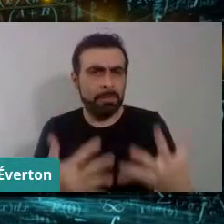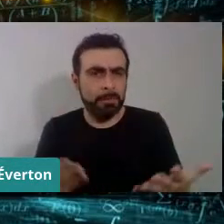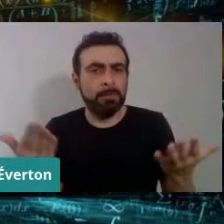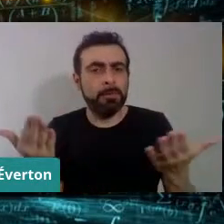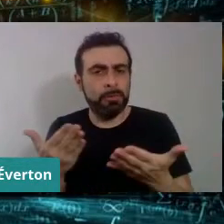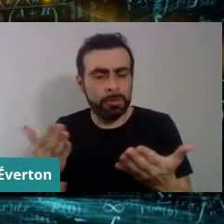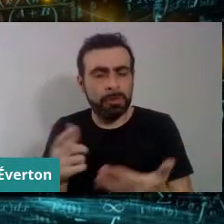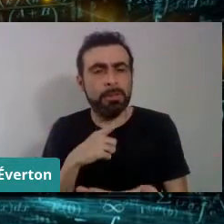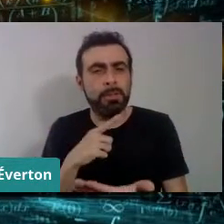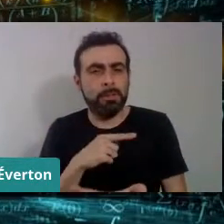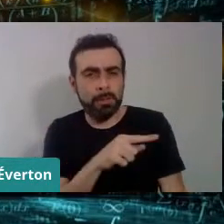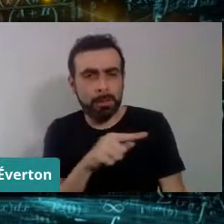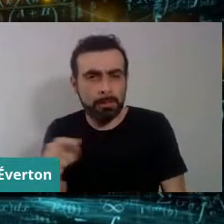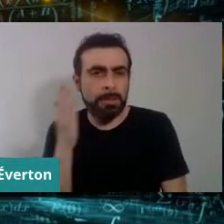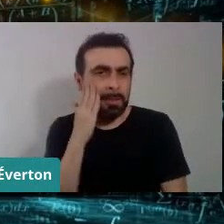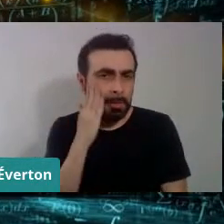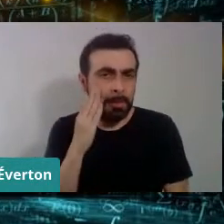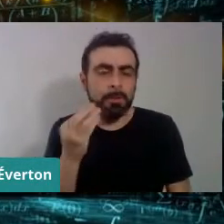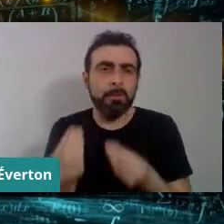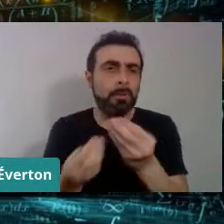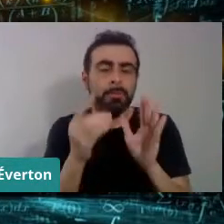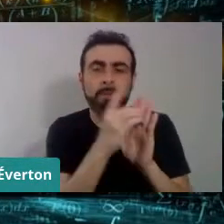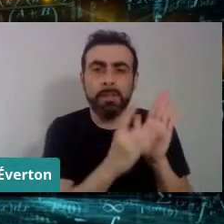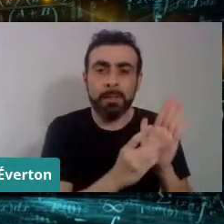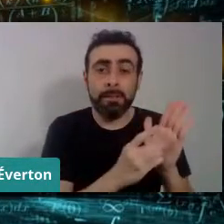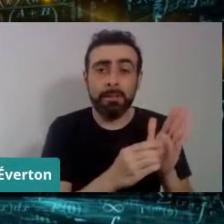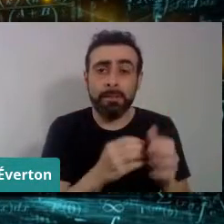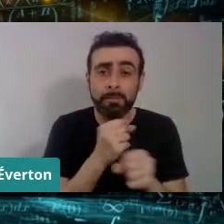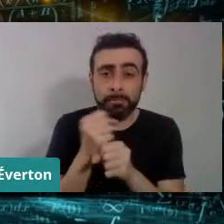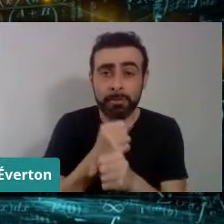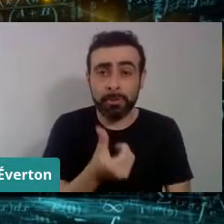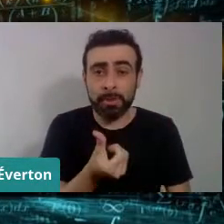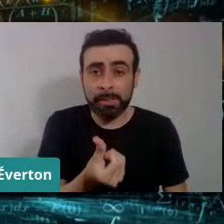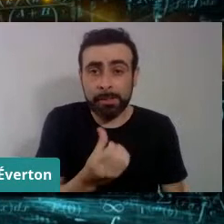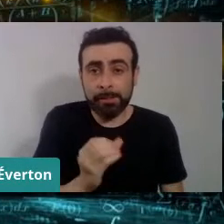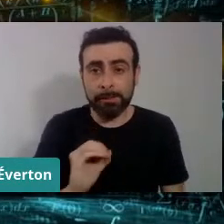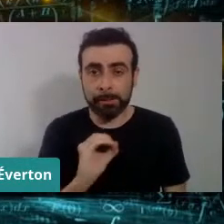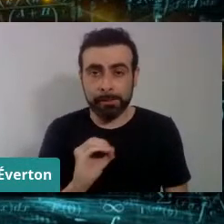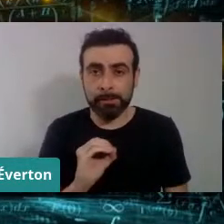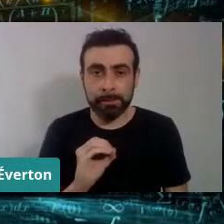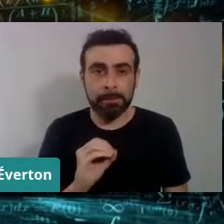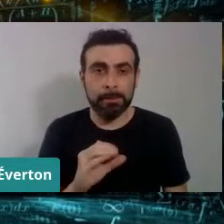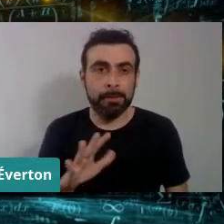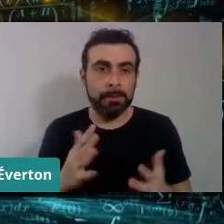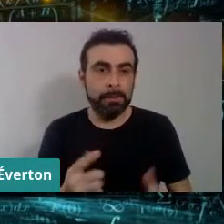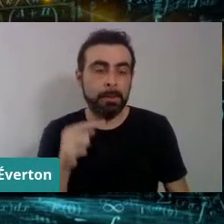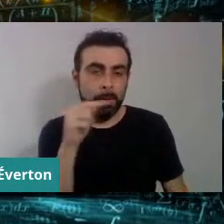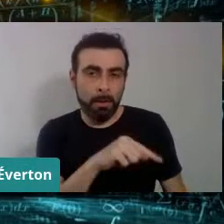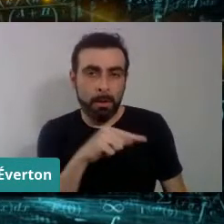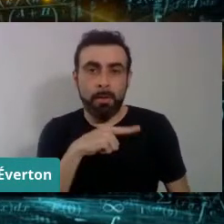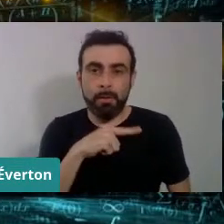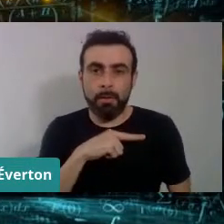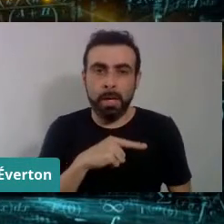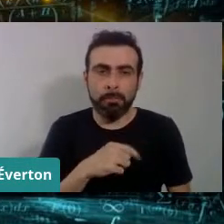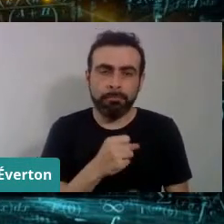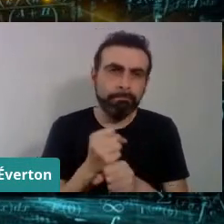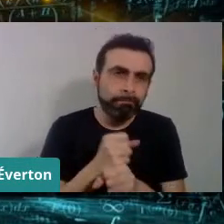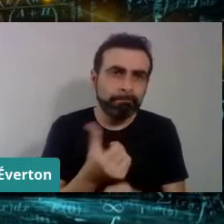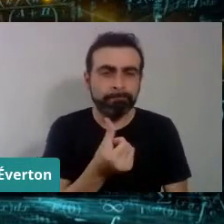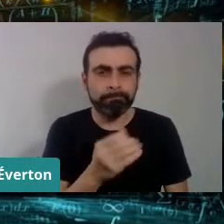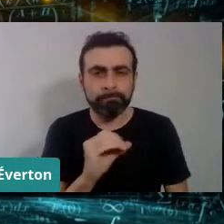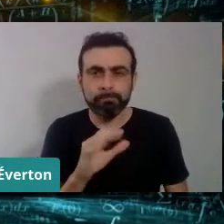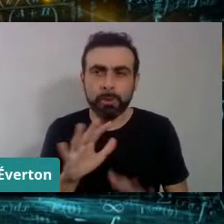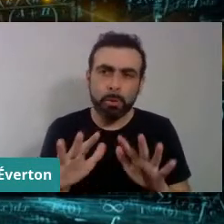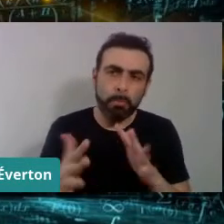acontecendo já na década de 60, né? Já na década de 60, por volta do ano